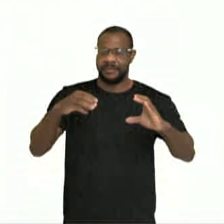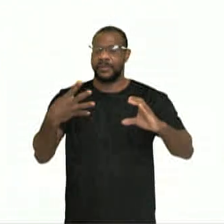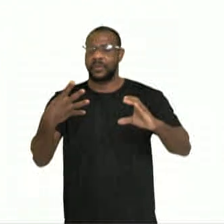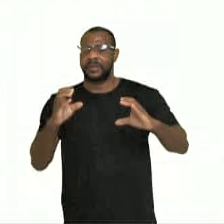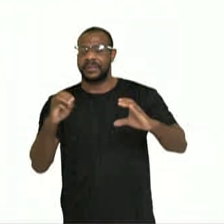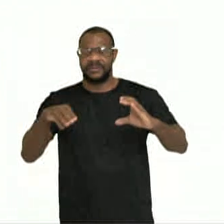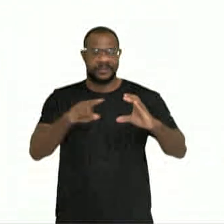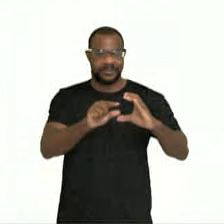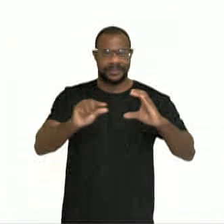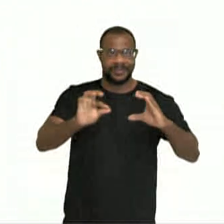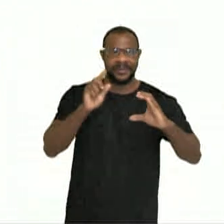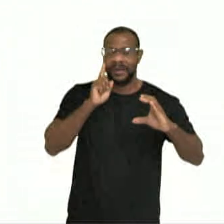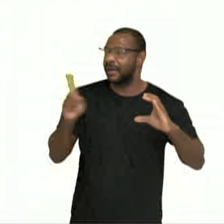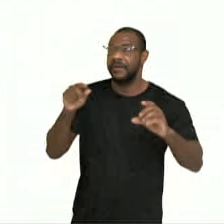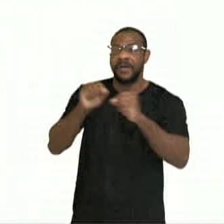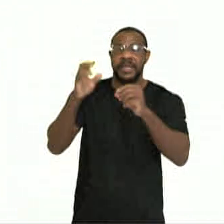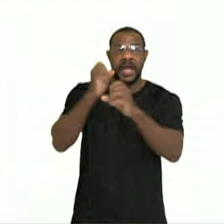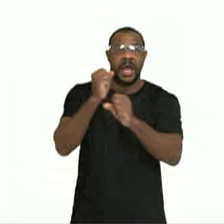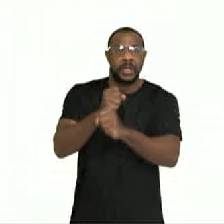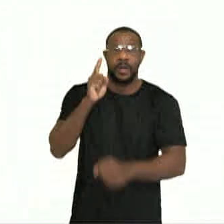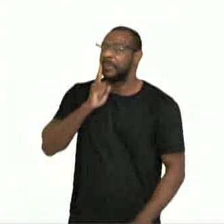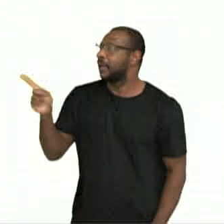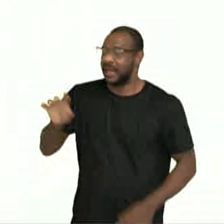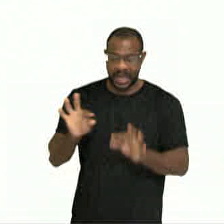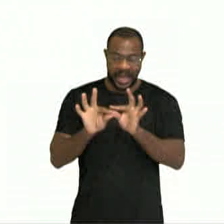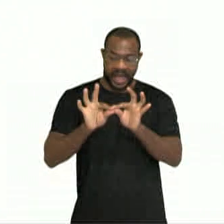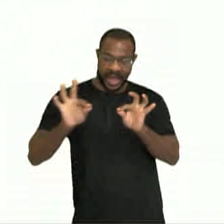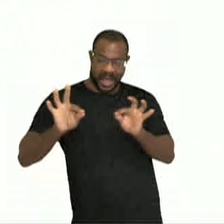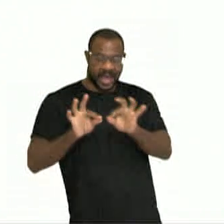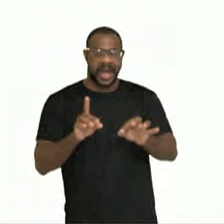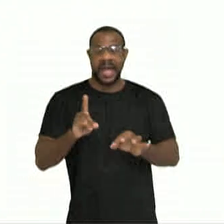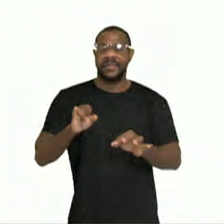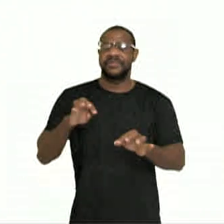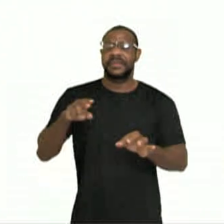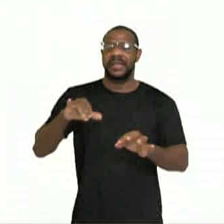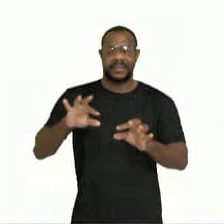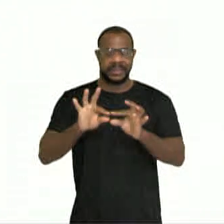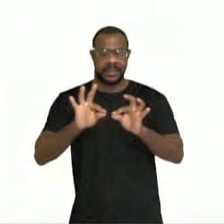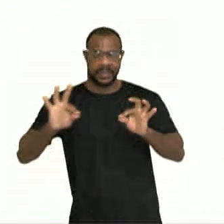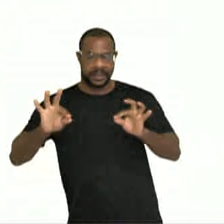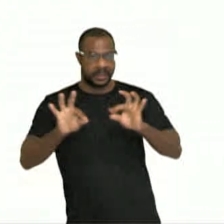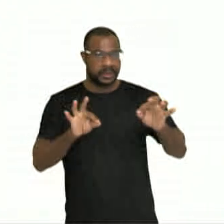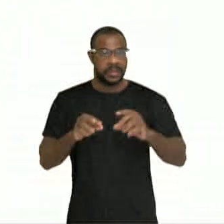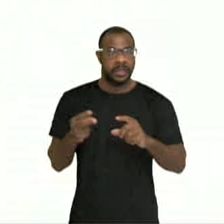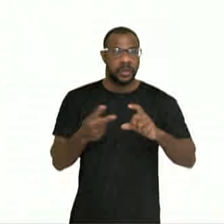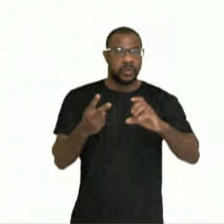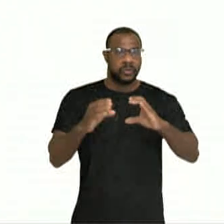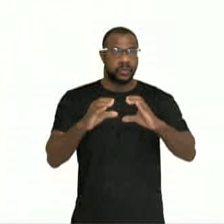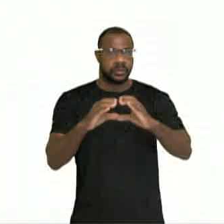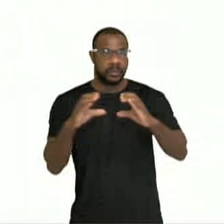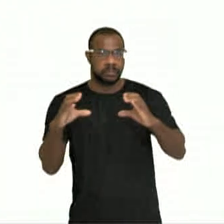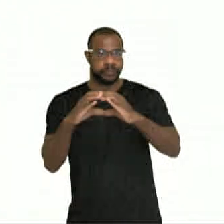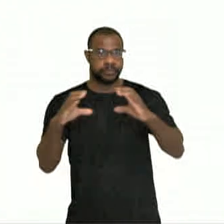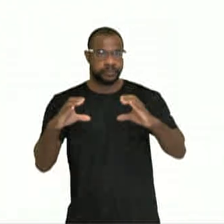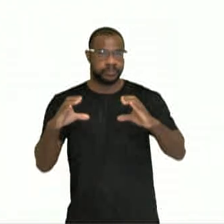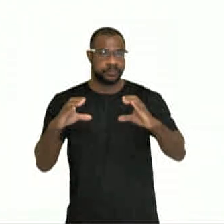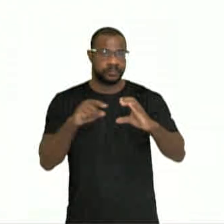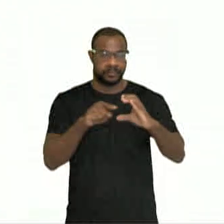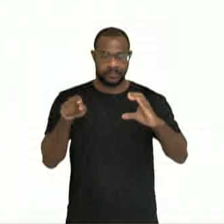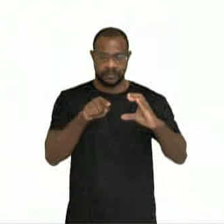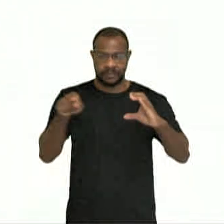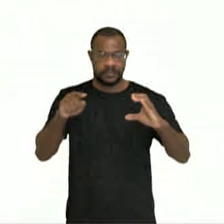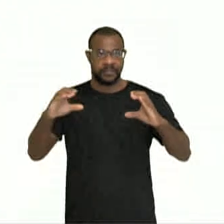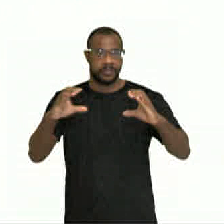para a gente é fazer a soma. A distância, então, entre os dois centros, elas estão unidas ali entre